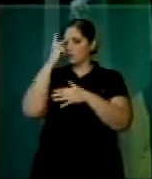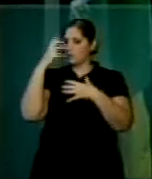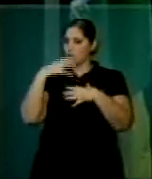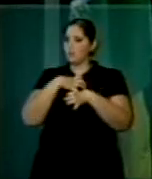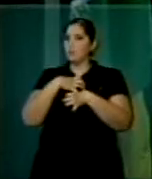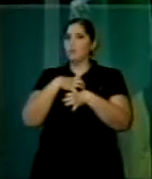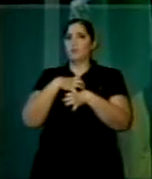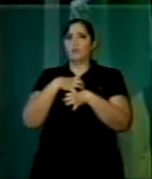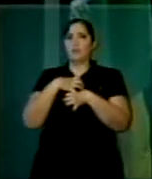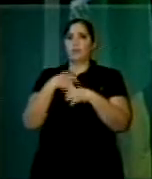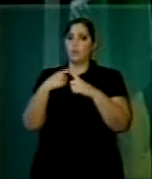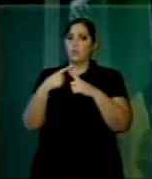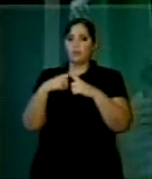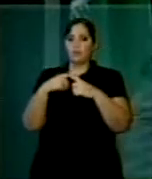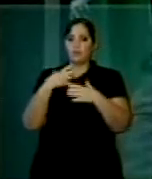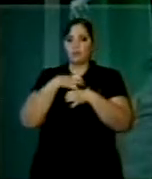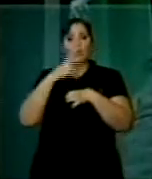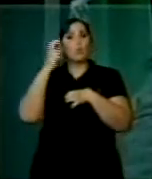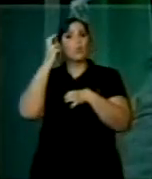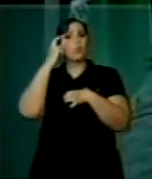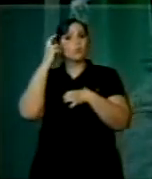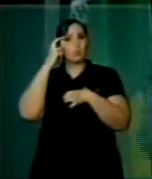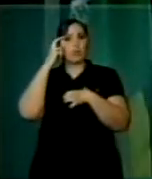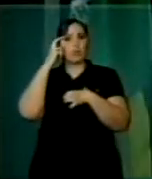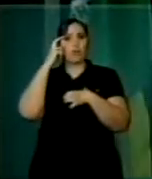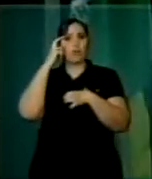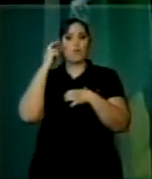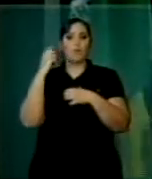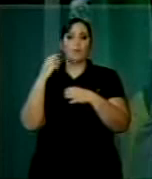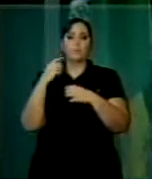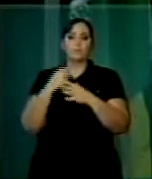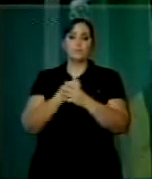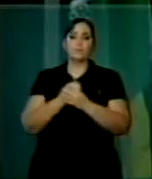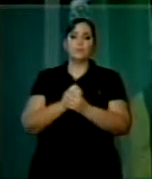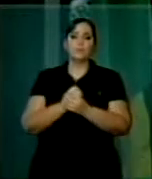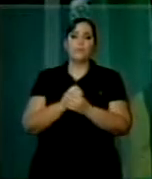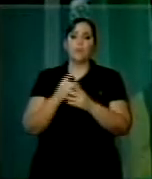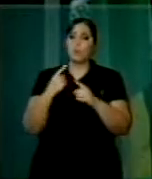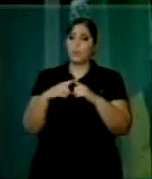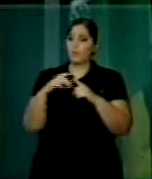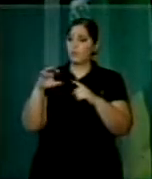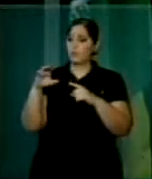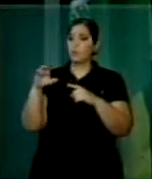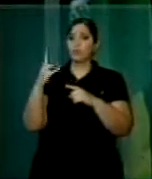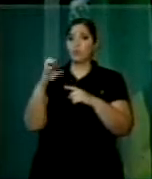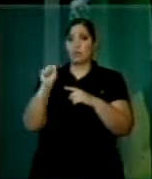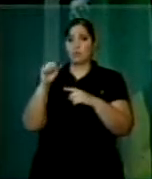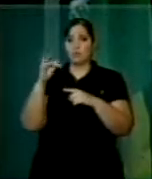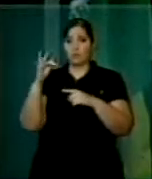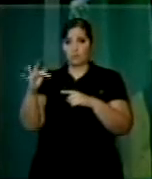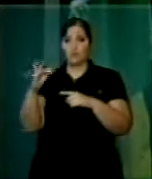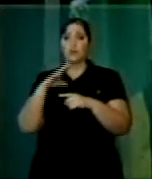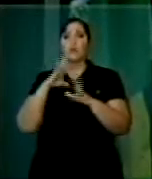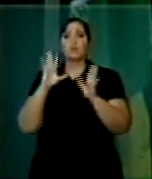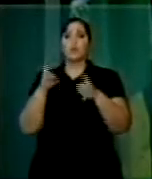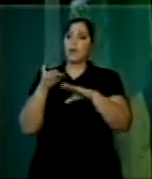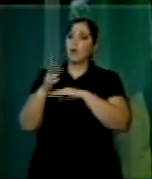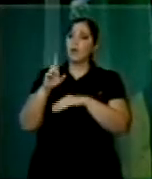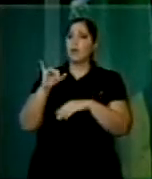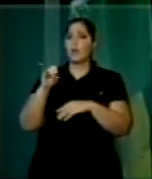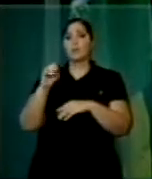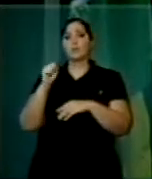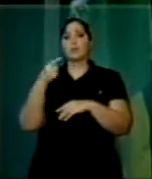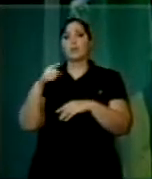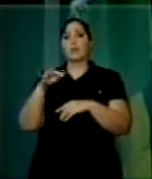comoção, uma comoção de ordem cultural, meu caro deputado Benevides, que a Chesf tem, e é o Rio São Francisco, tem